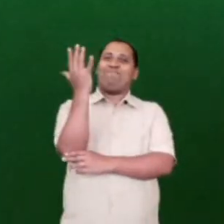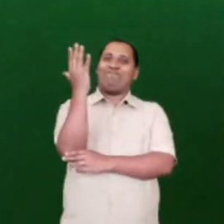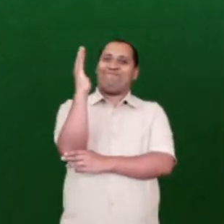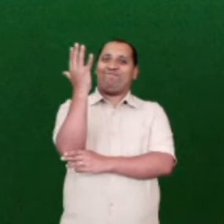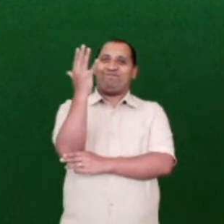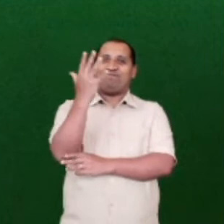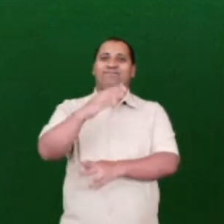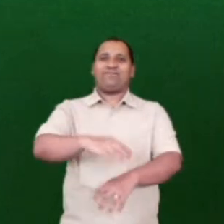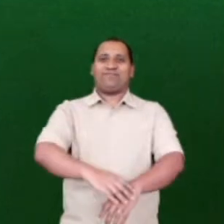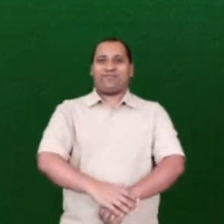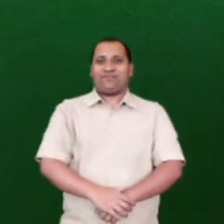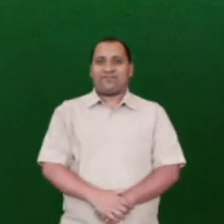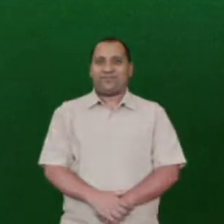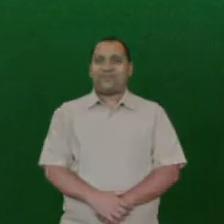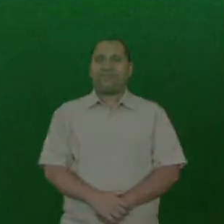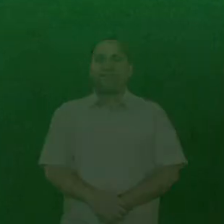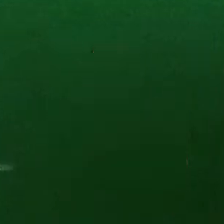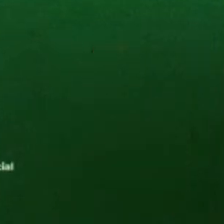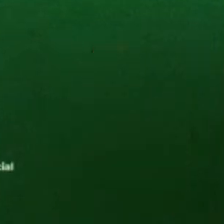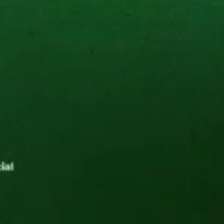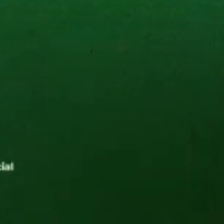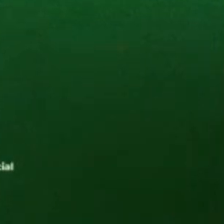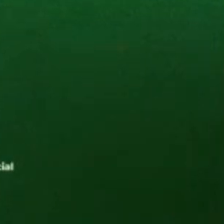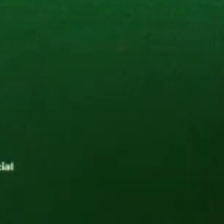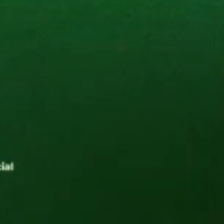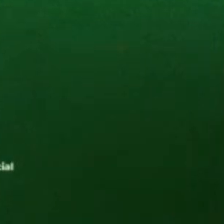Universidade Federal do Pampa.